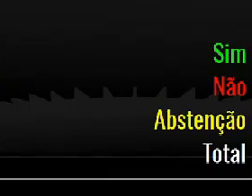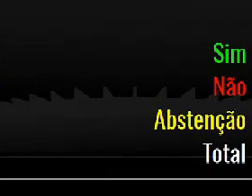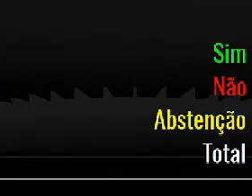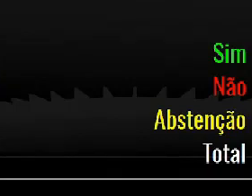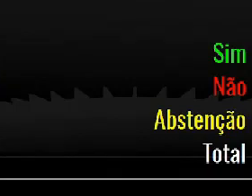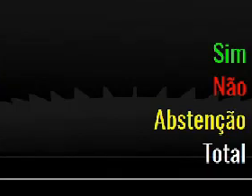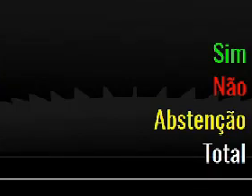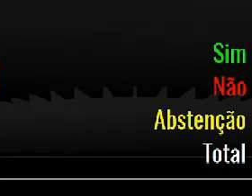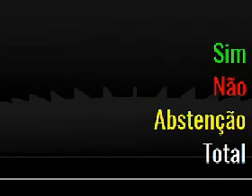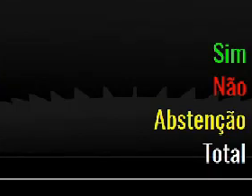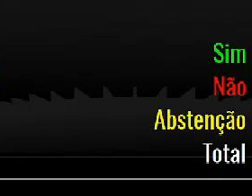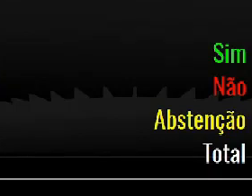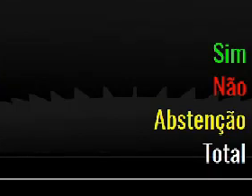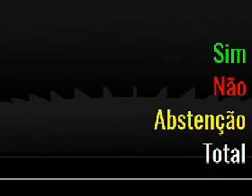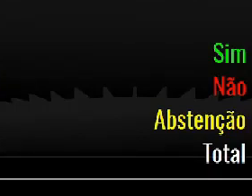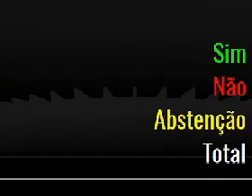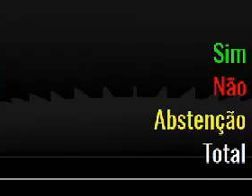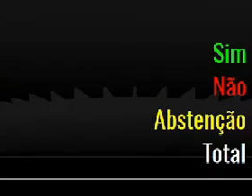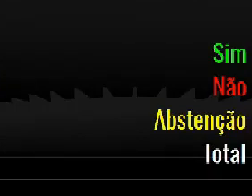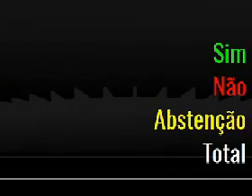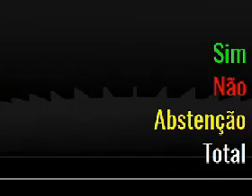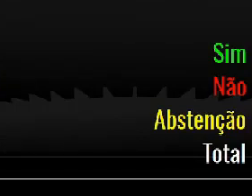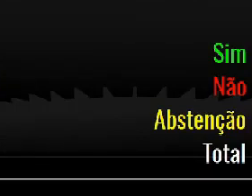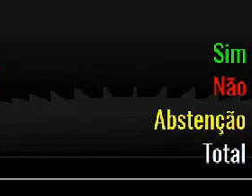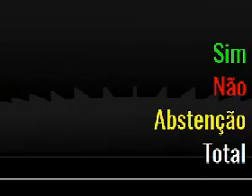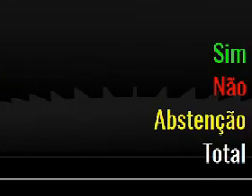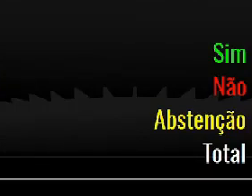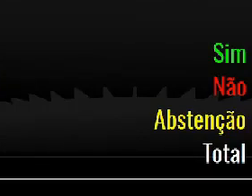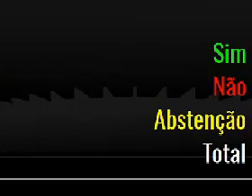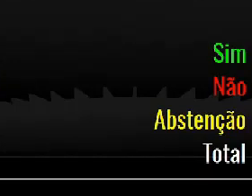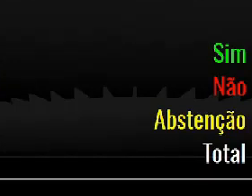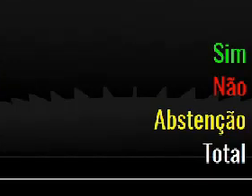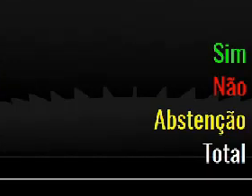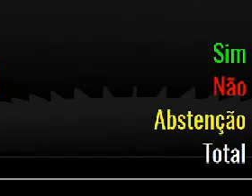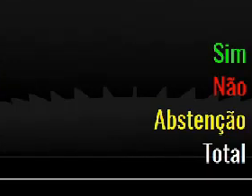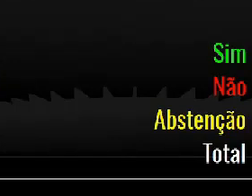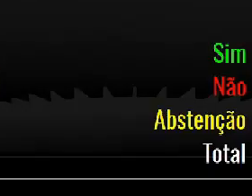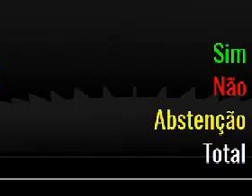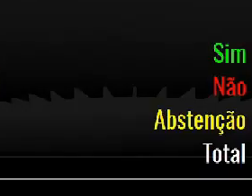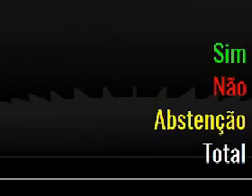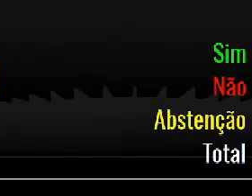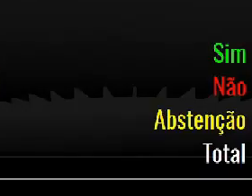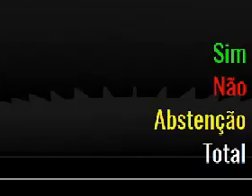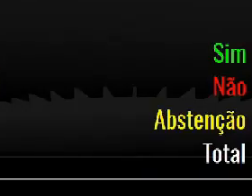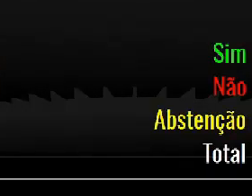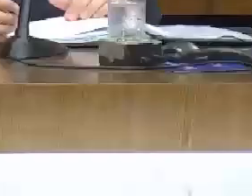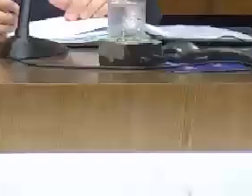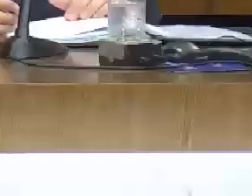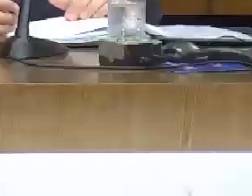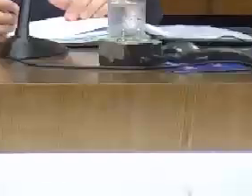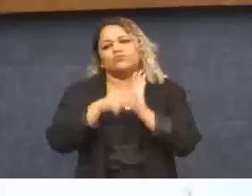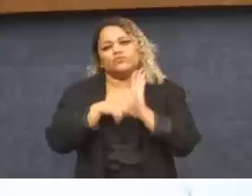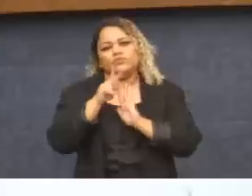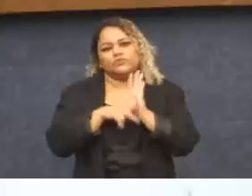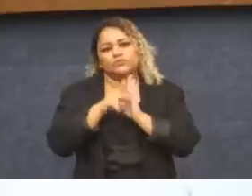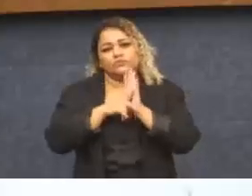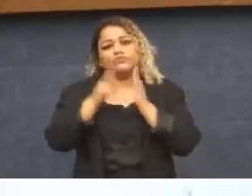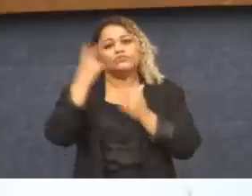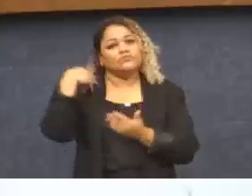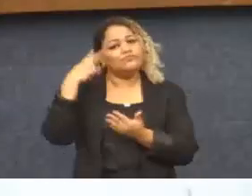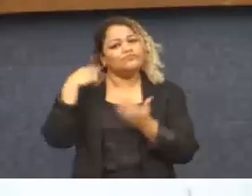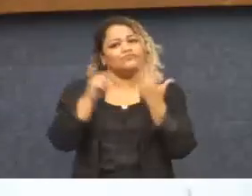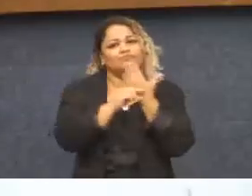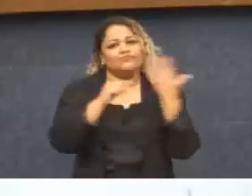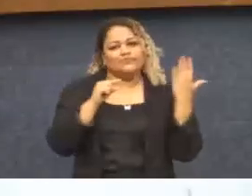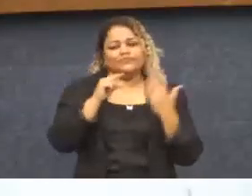Encerrada a votação, 40 votos favoráveis, nenhum voto contrário, está aprovado por unanimidade o projeto do vereador Cláudio